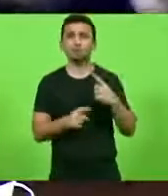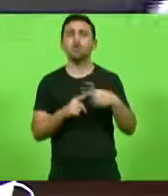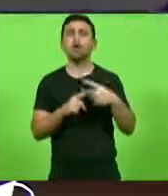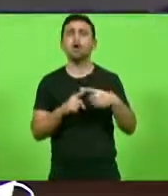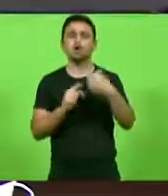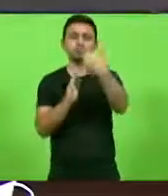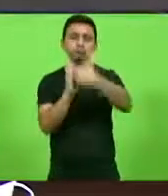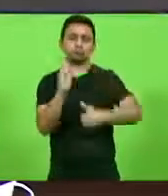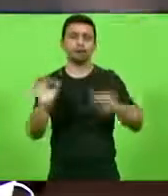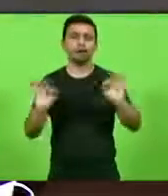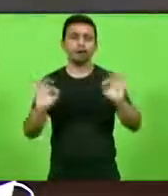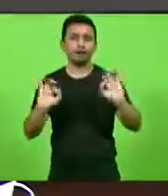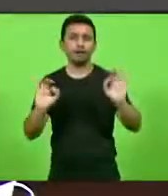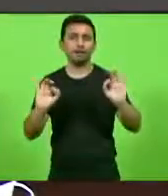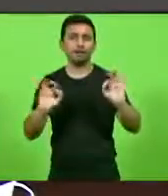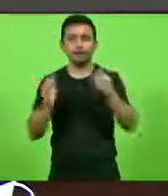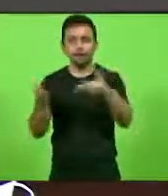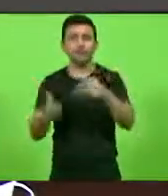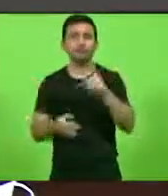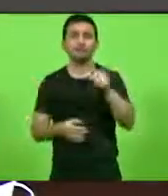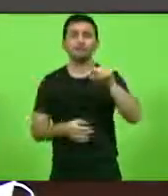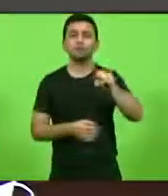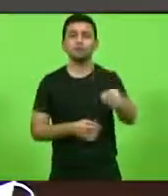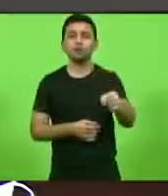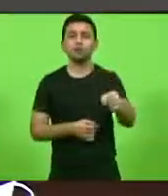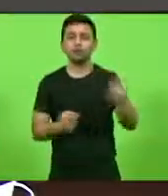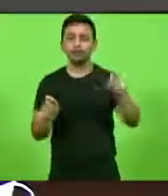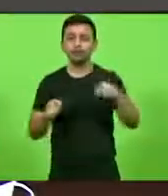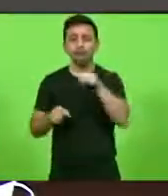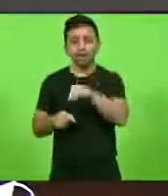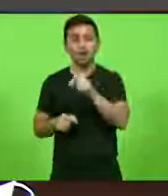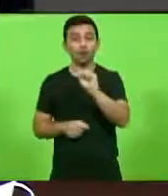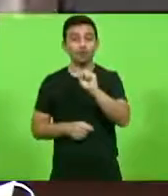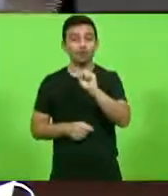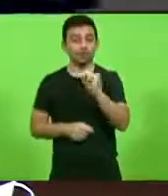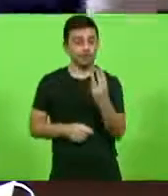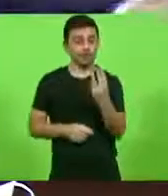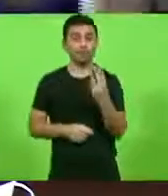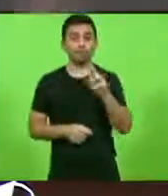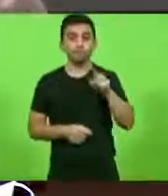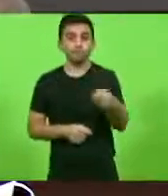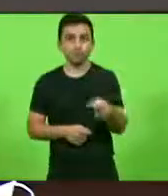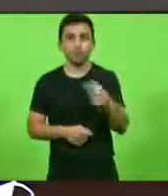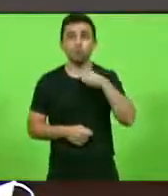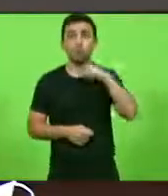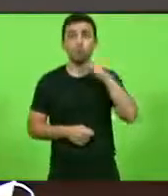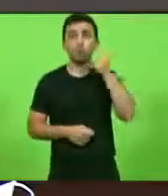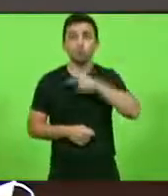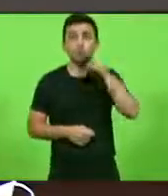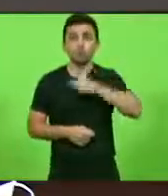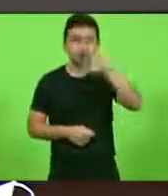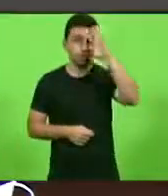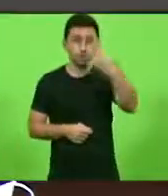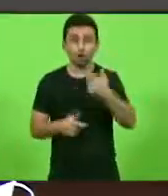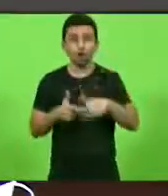já quita, para dar a possibilidade dele, com 83 mil, resolver a situação? Ou então